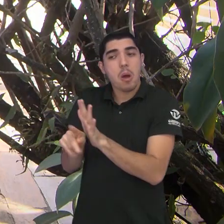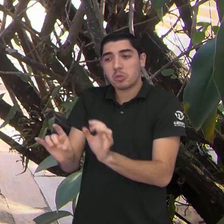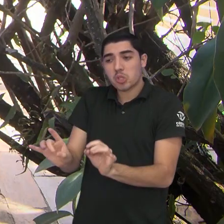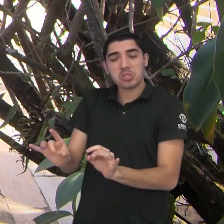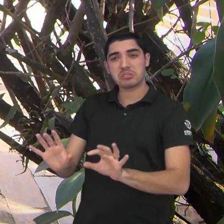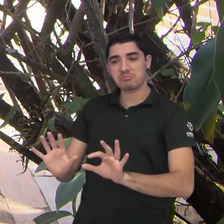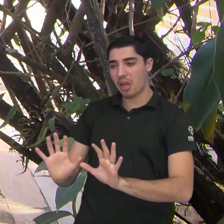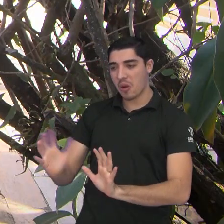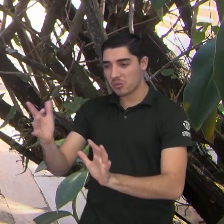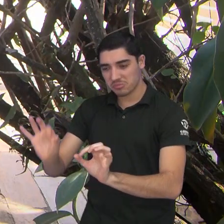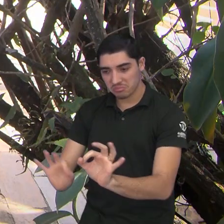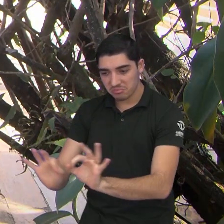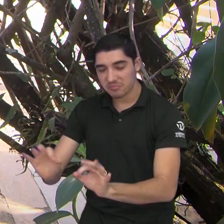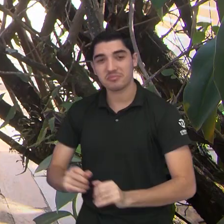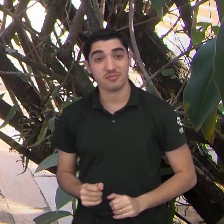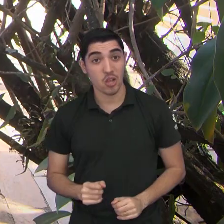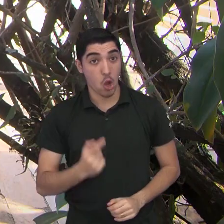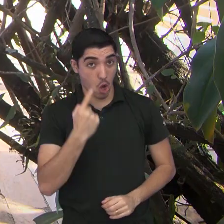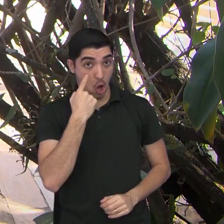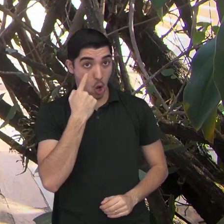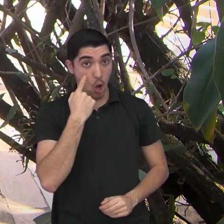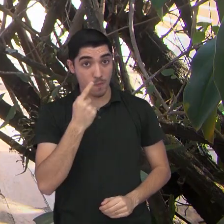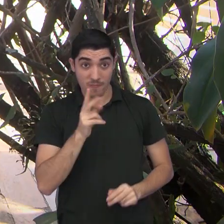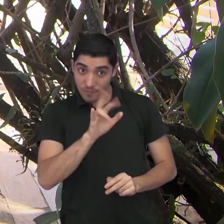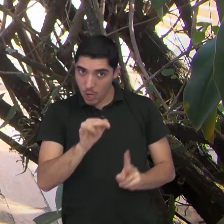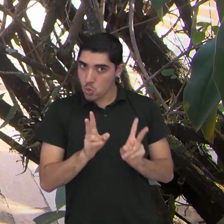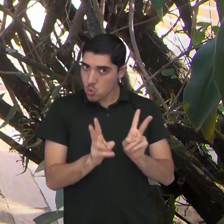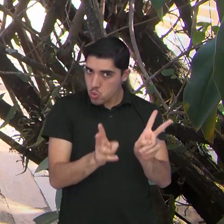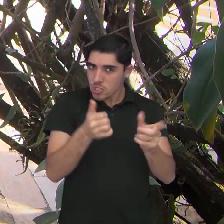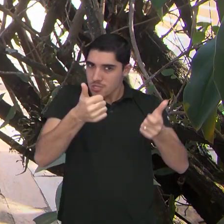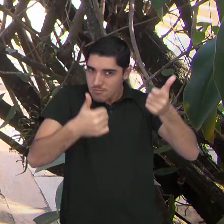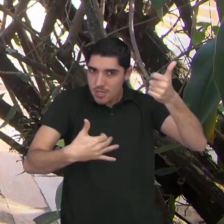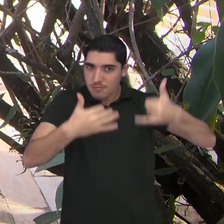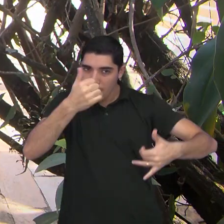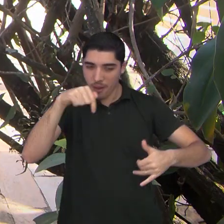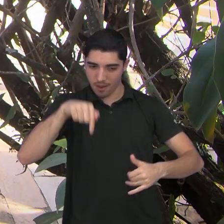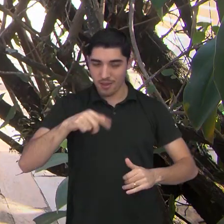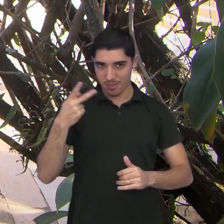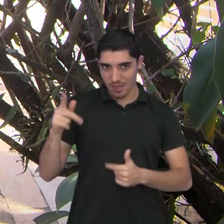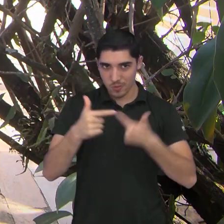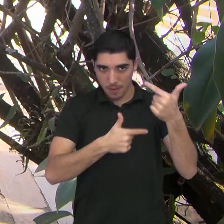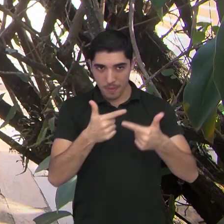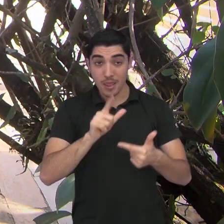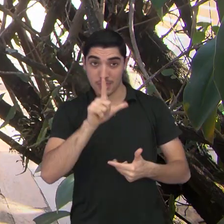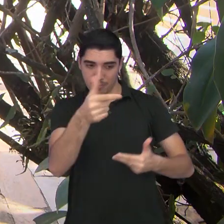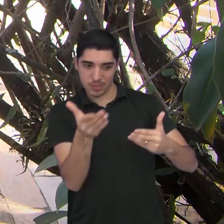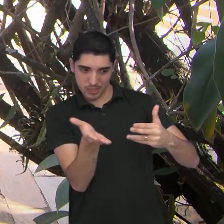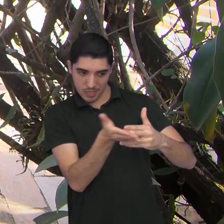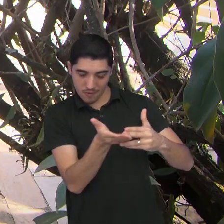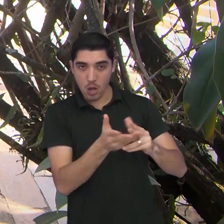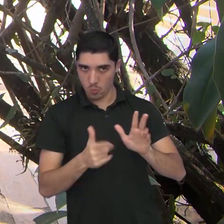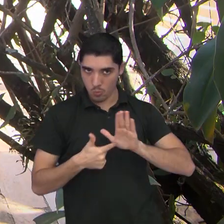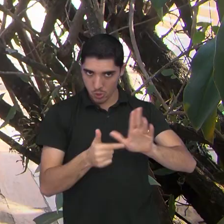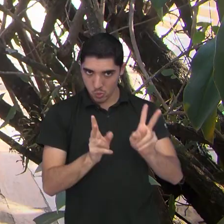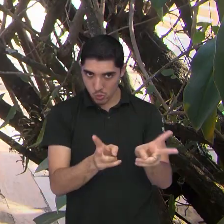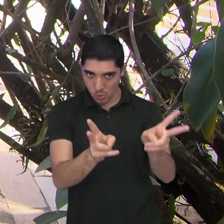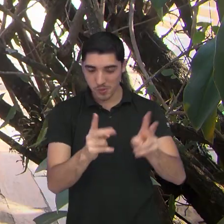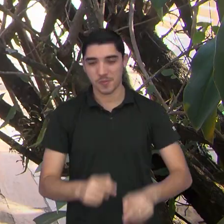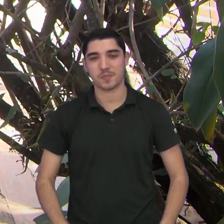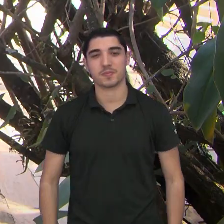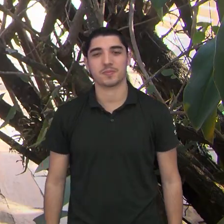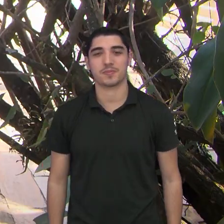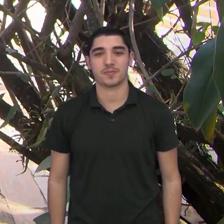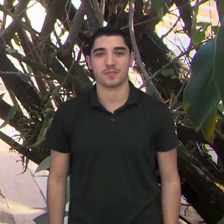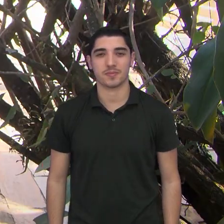assim dela própria, entendeu? Olha só, a gente vai conhecer mais sobre o trabalho, sobre essa vida das obras do Evaldo daqui a pouquinho, depois do intervalo. Não